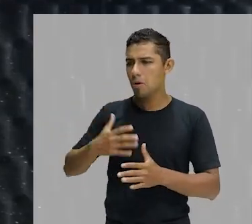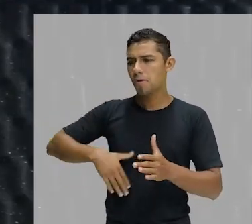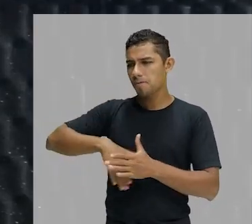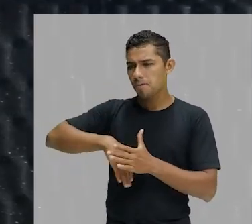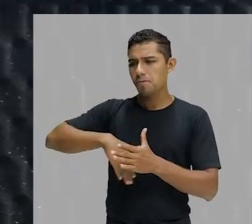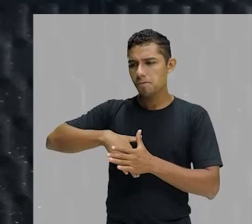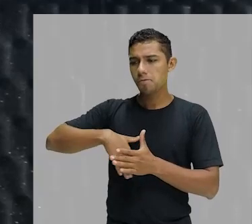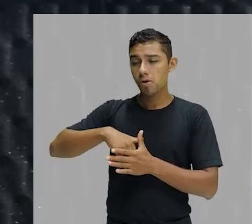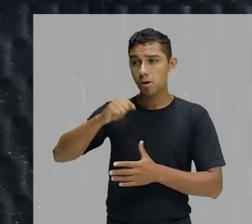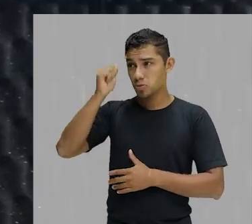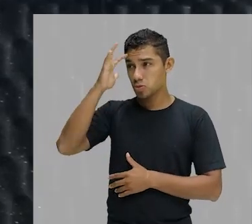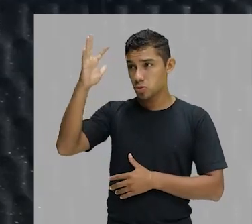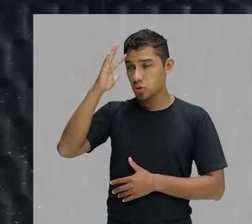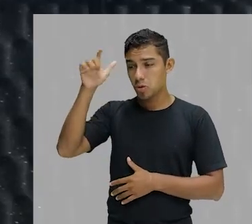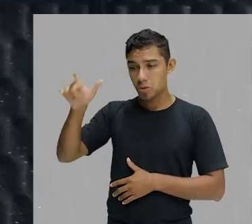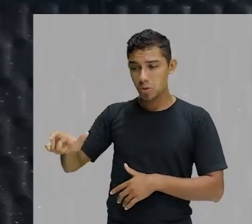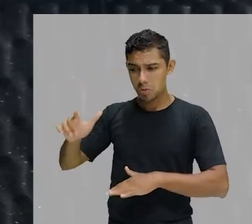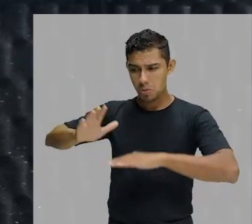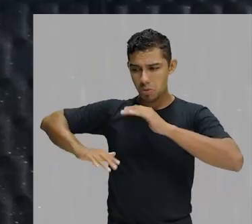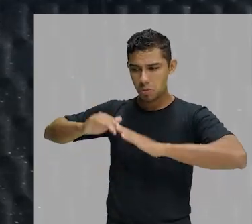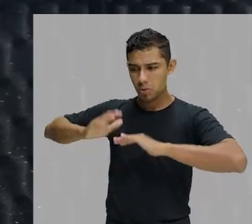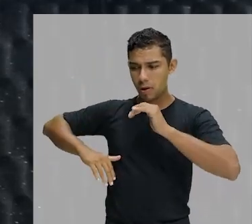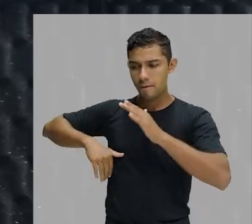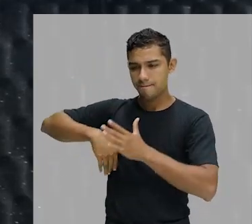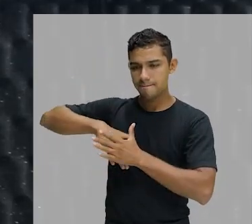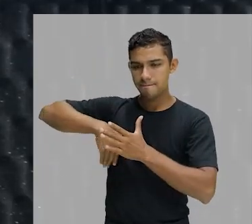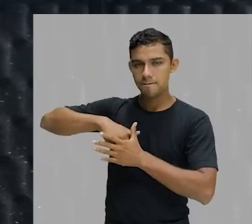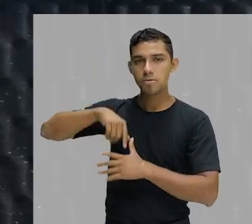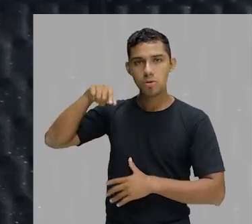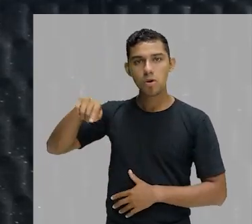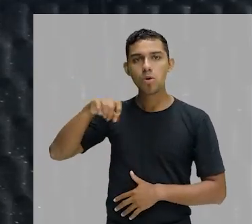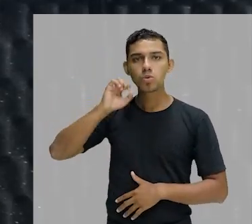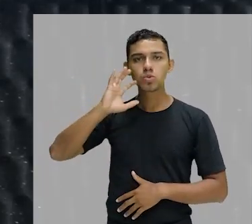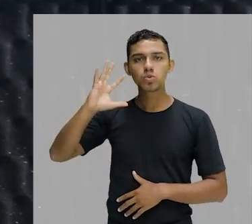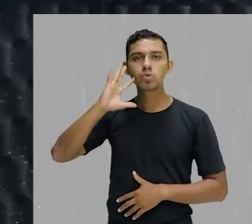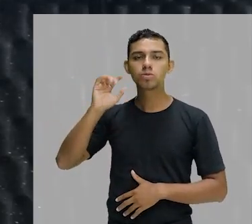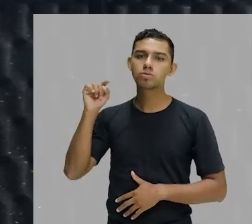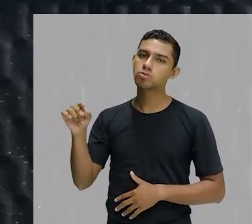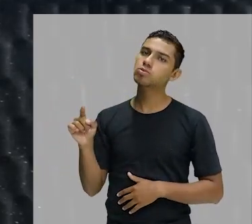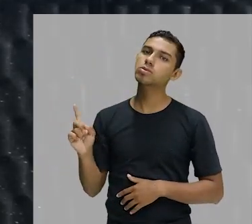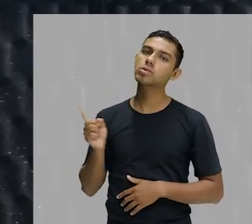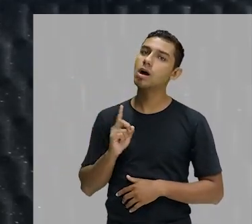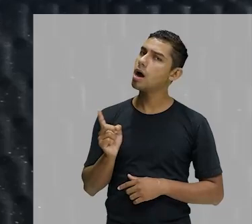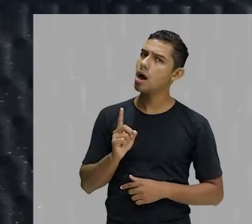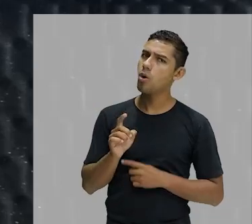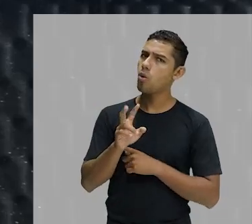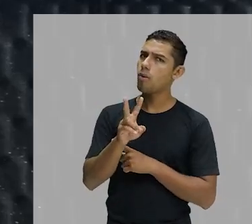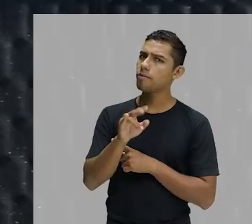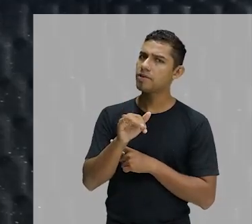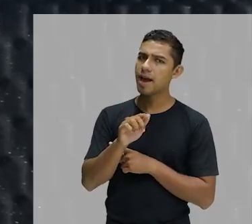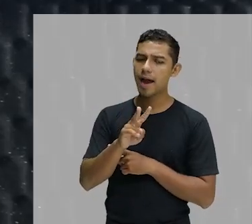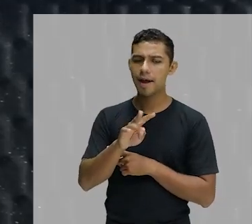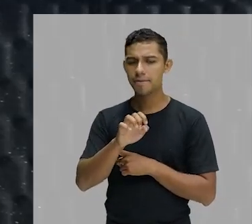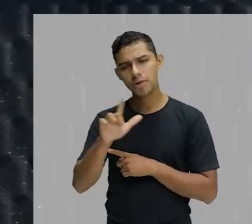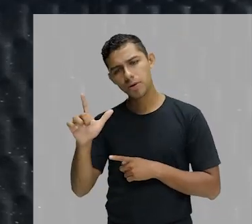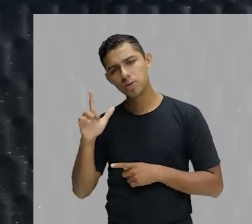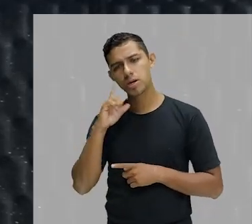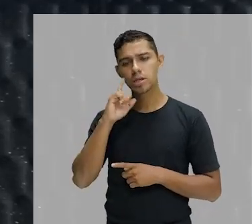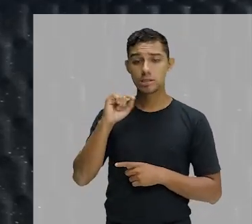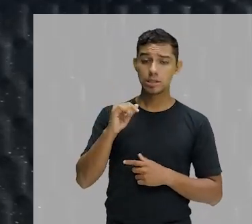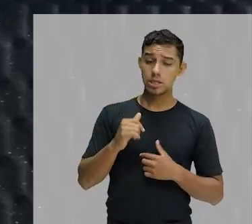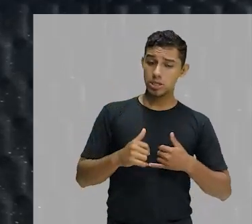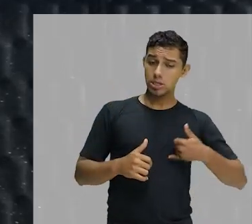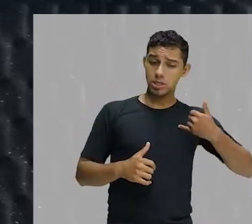ser jogadora de futebol, ser jogador de futebol. E que não é tão viável. Essa fase de 7 a 12